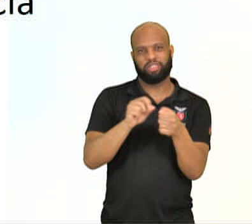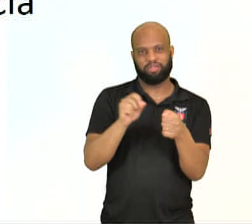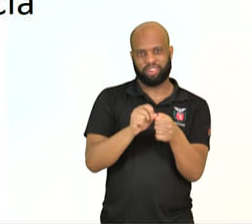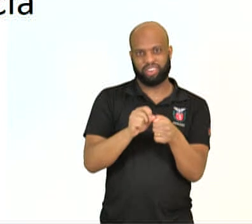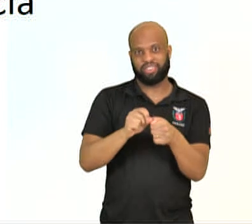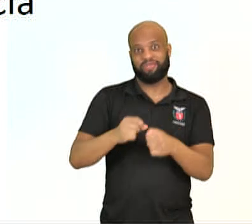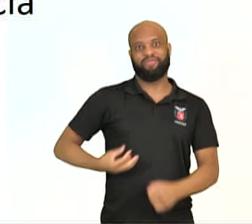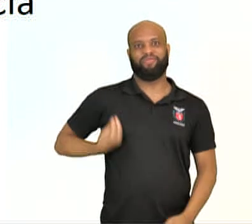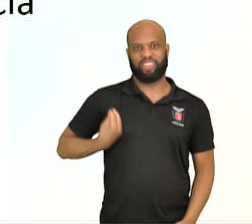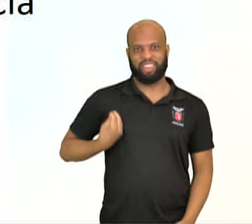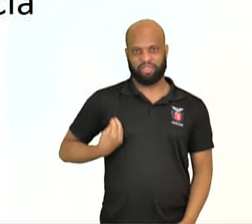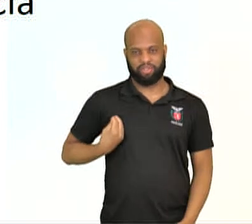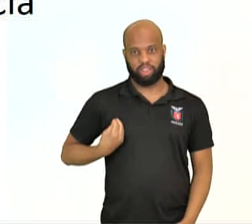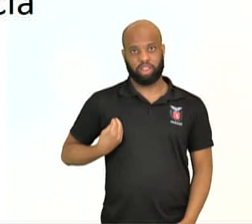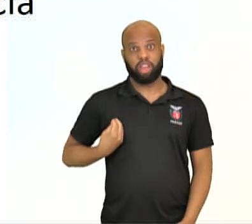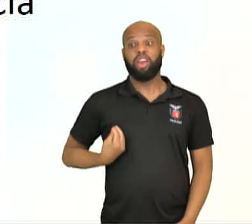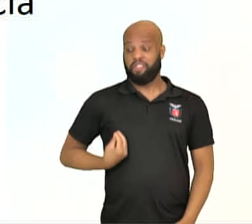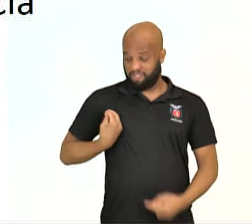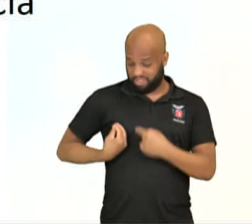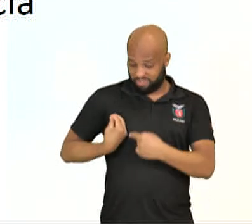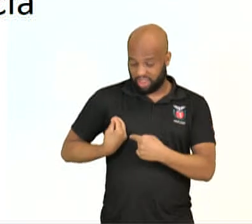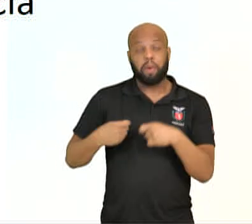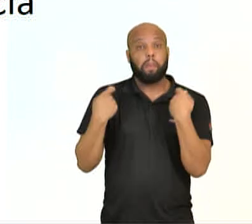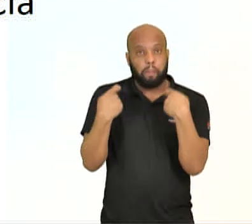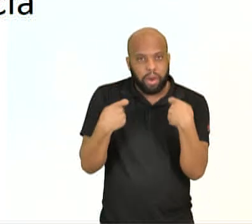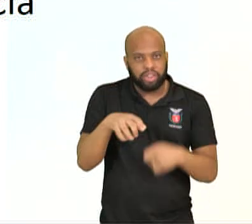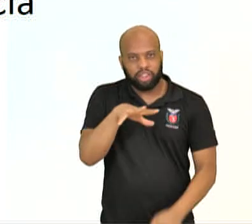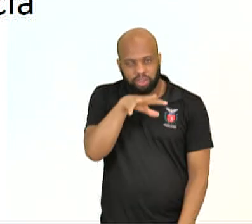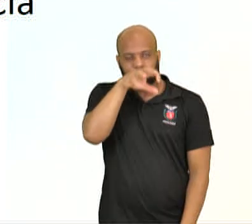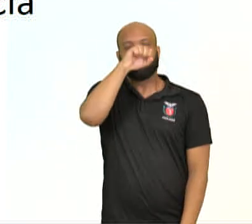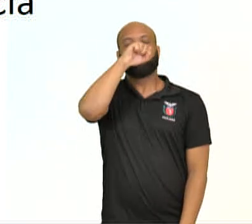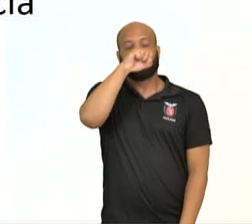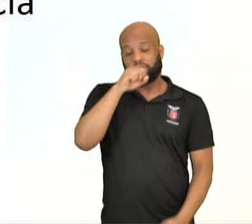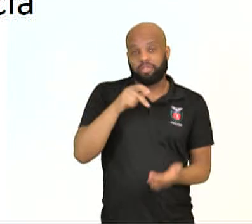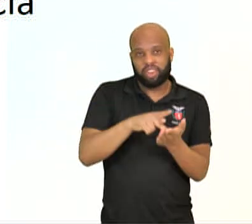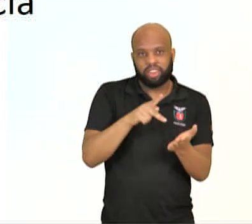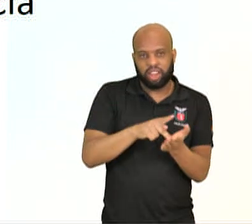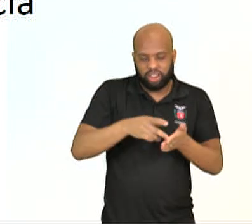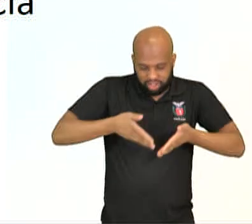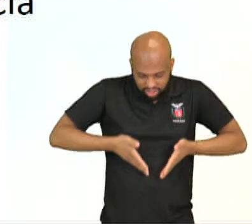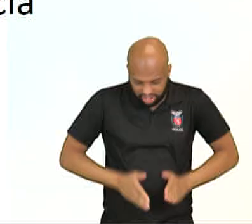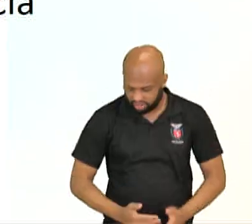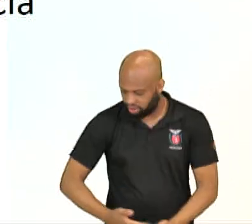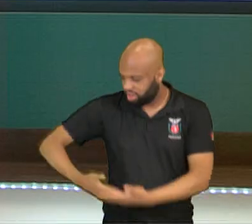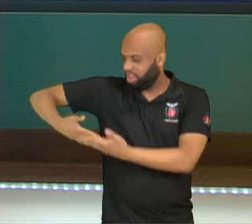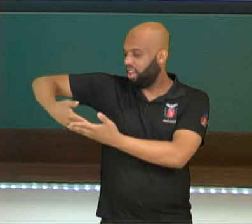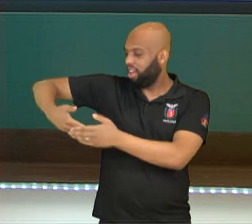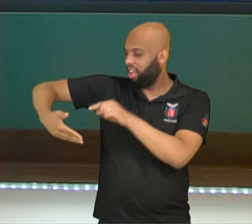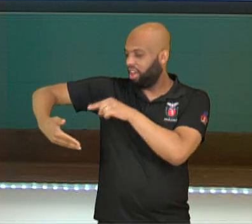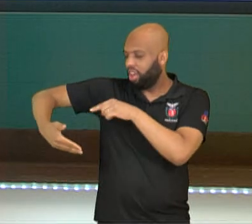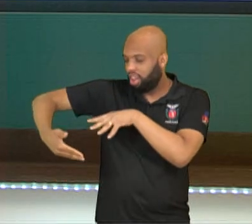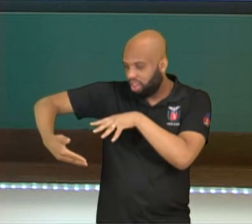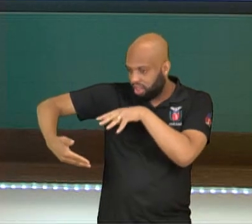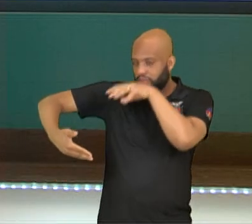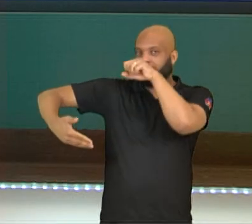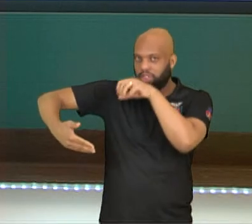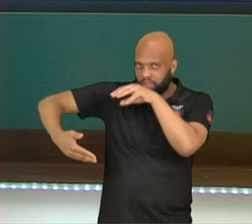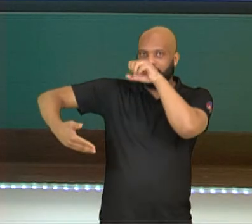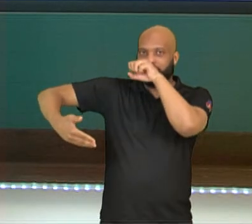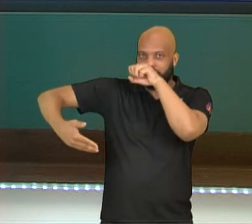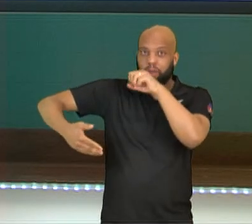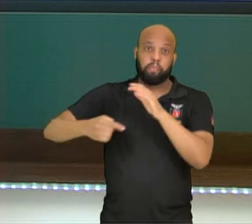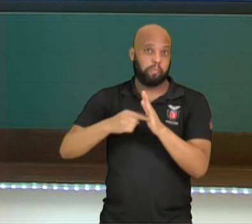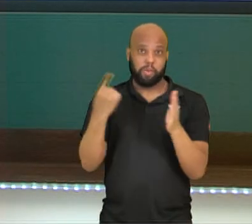própria vida depende disso. E é a mais pura verdade. A primeira coisa que eu faço quando eu nasço, quando o bebezinho faz lá quando ele nasce,